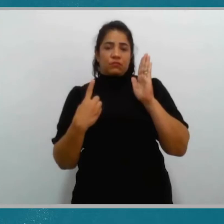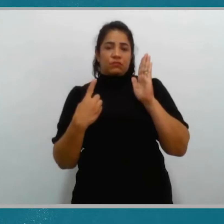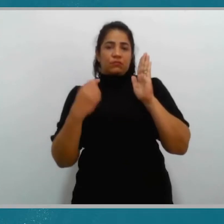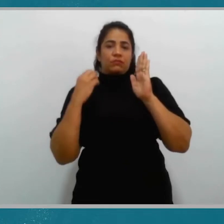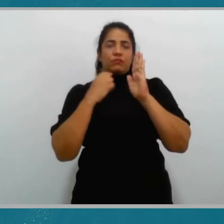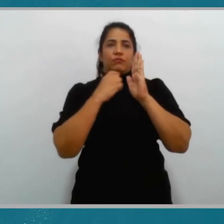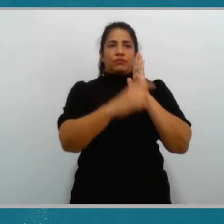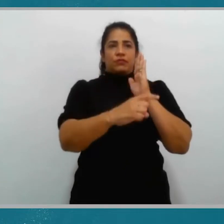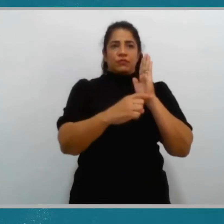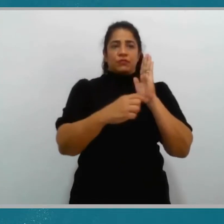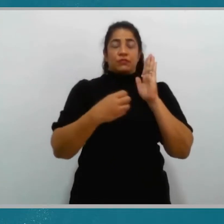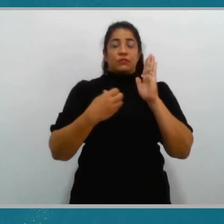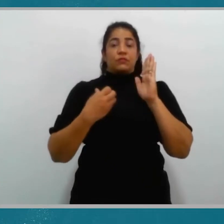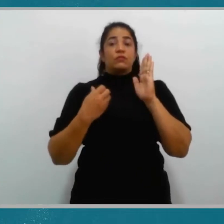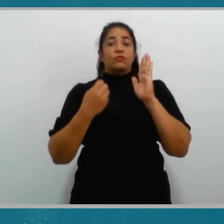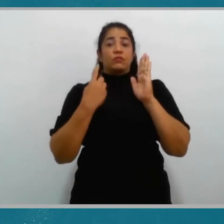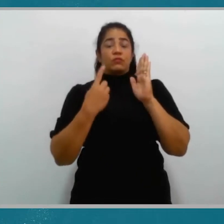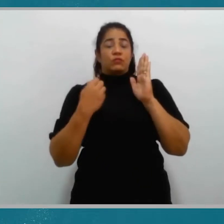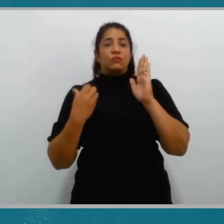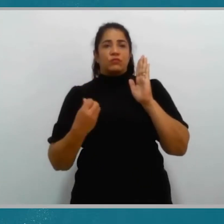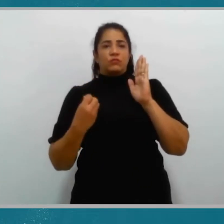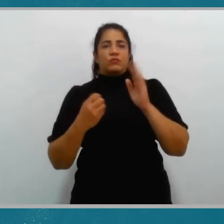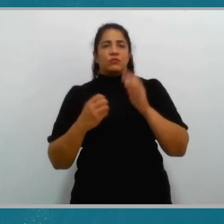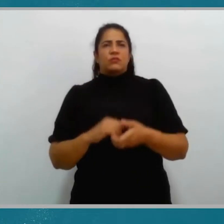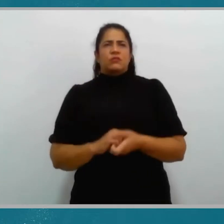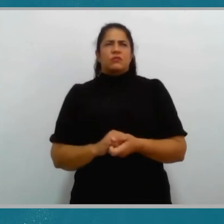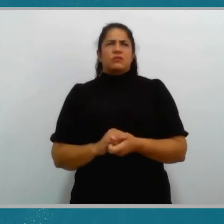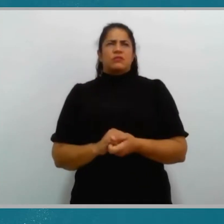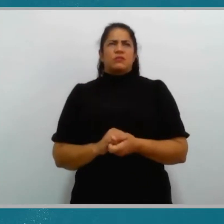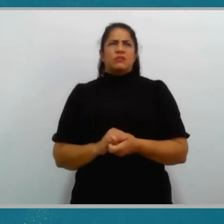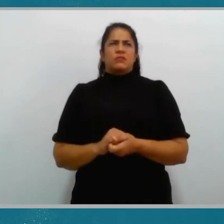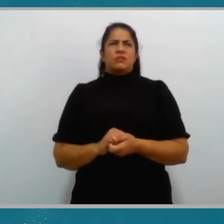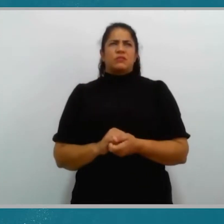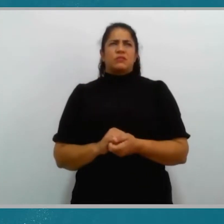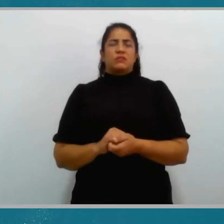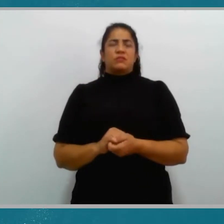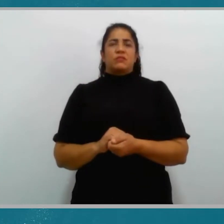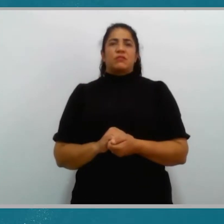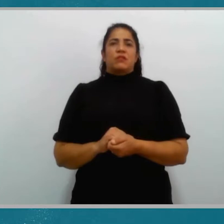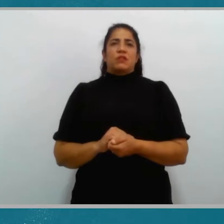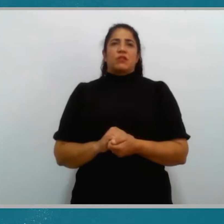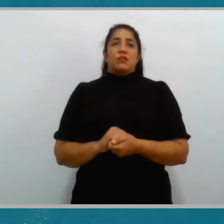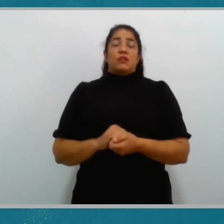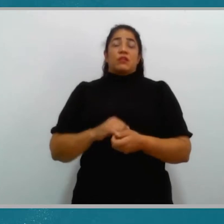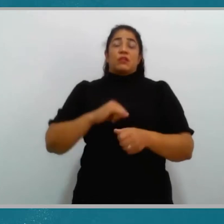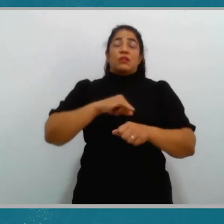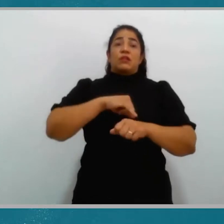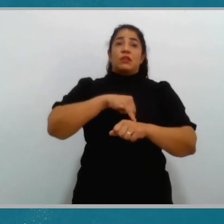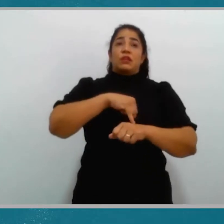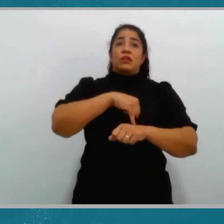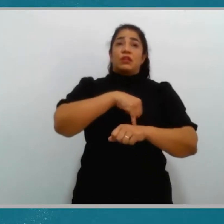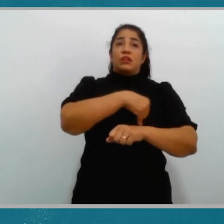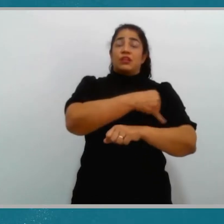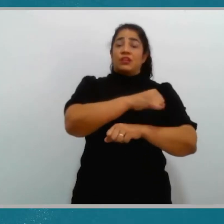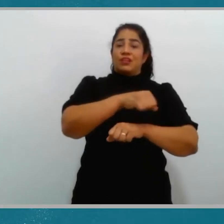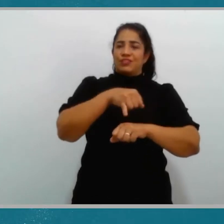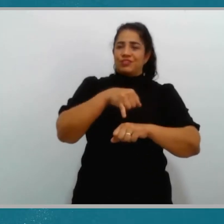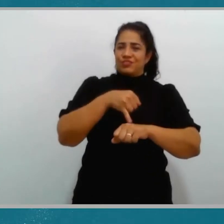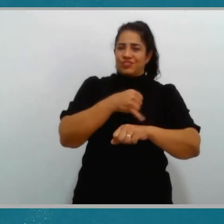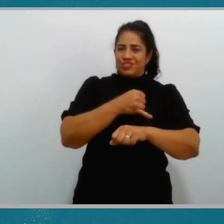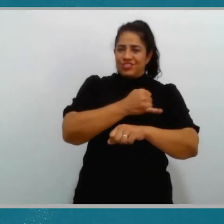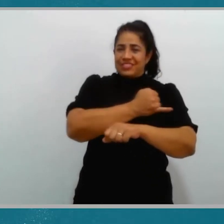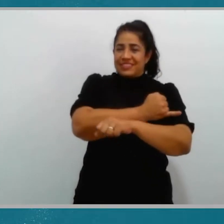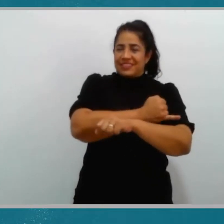E Jacó gerou a José, marido de Maria, da